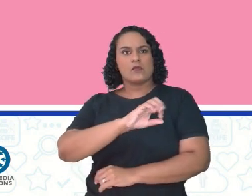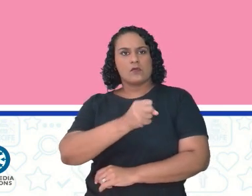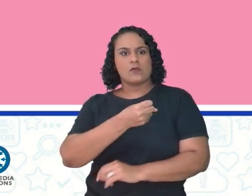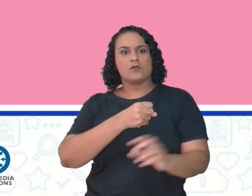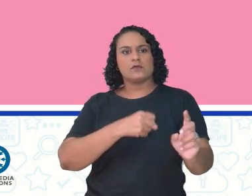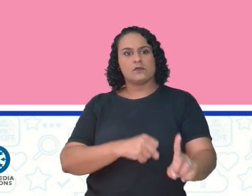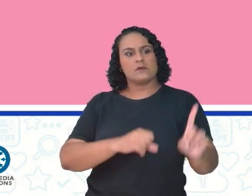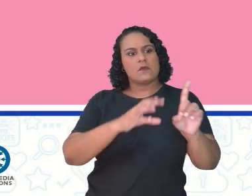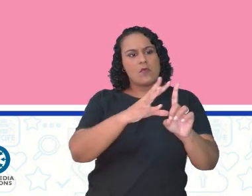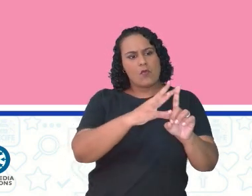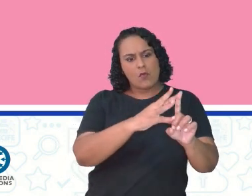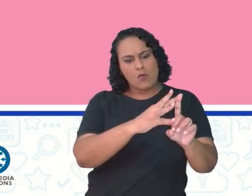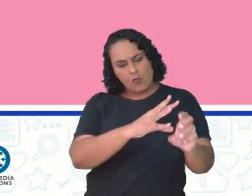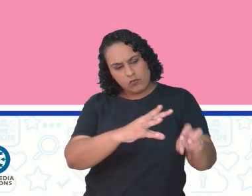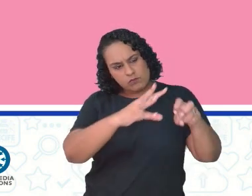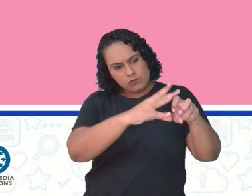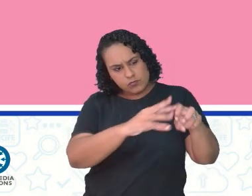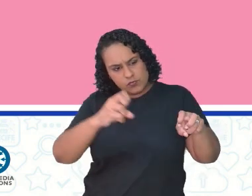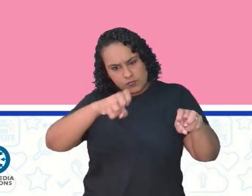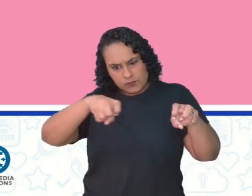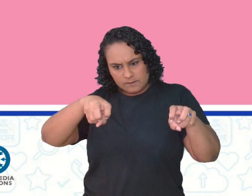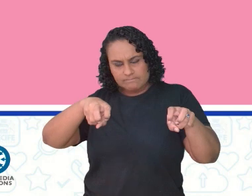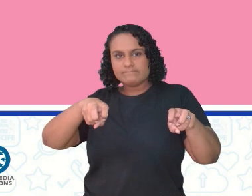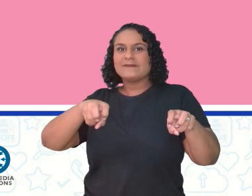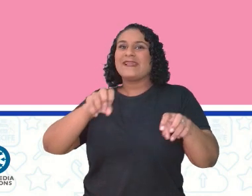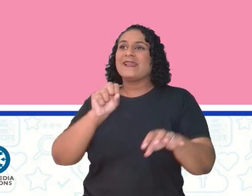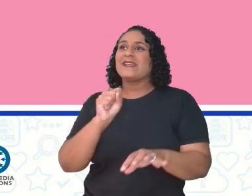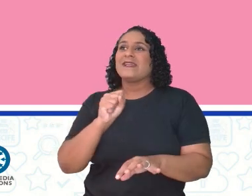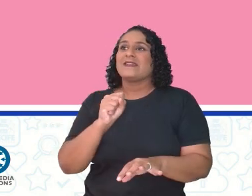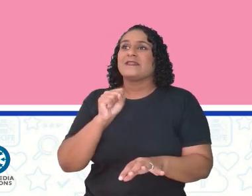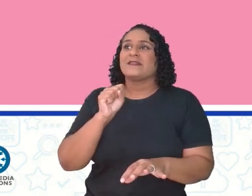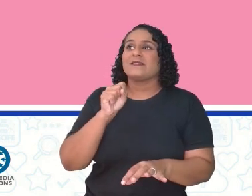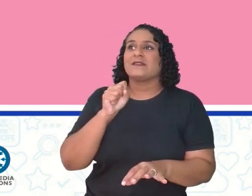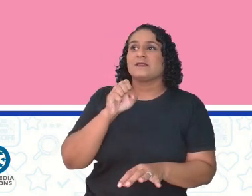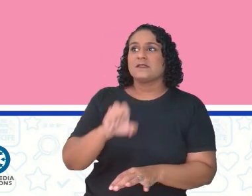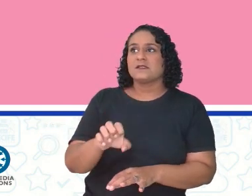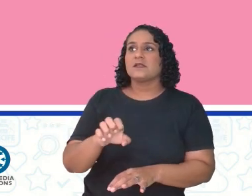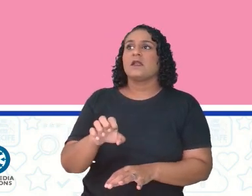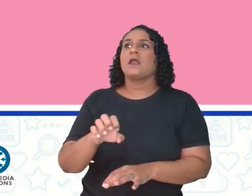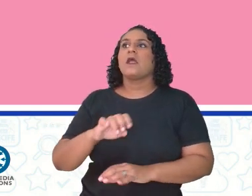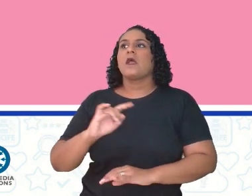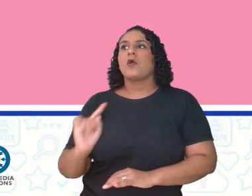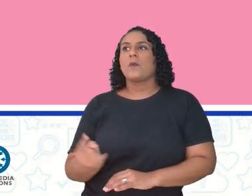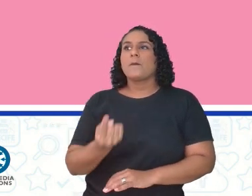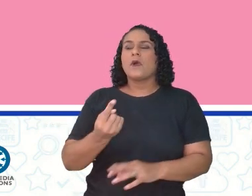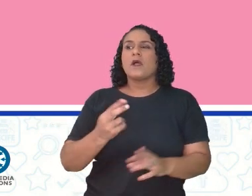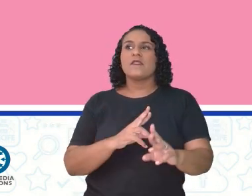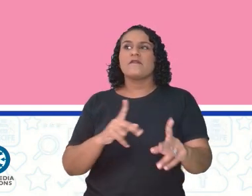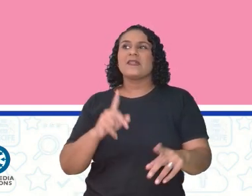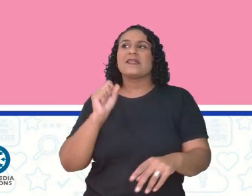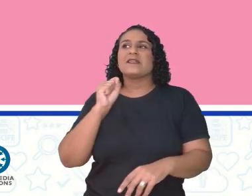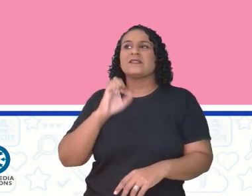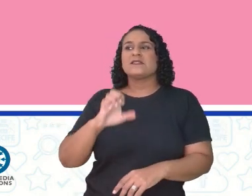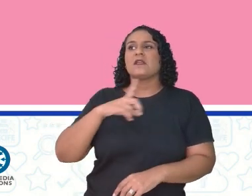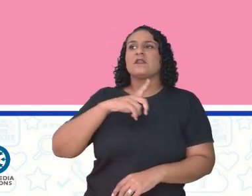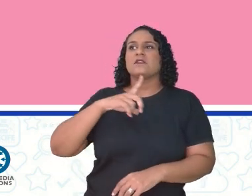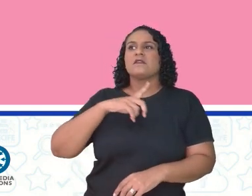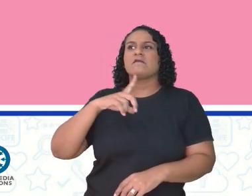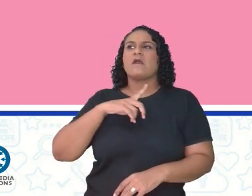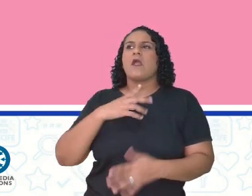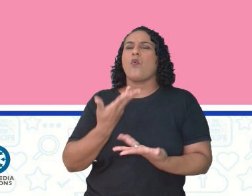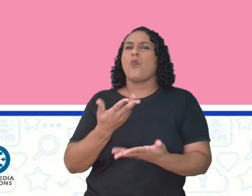genéticos diferentes se eles sofrerem uma mutação no seu material genético, que é o DNA. Então, se ocorrer